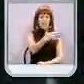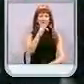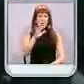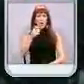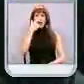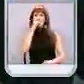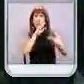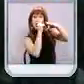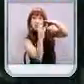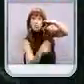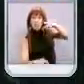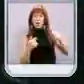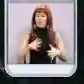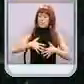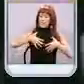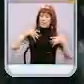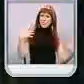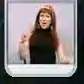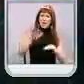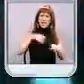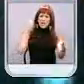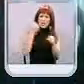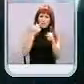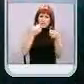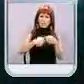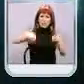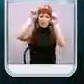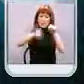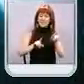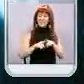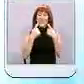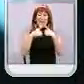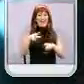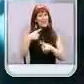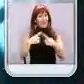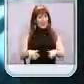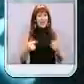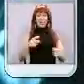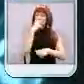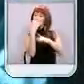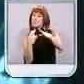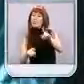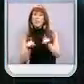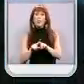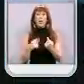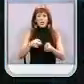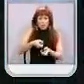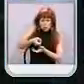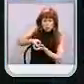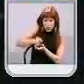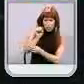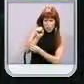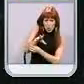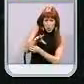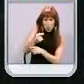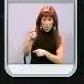mergulhadores. E para além da emoção de comemorar a entrada do ano novo de forma original, estes mergulhadores vão munidos de lanternas para... No